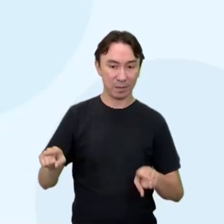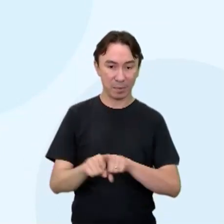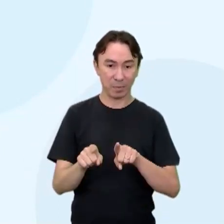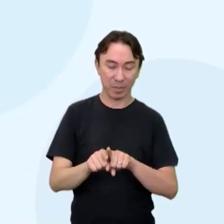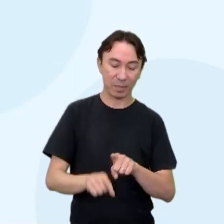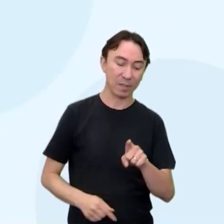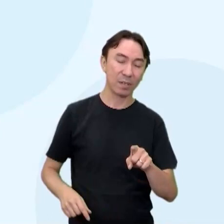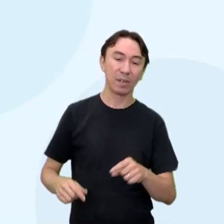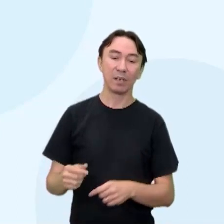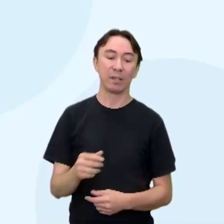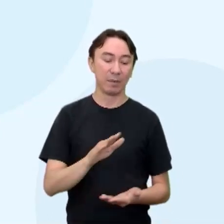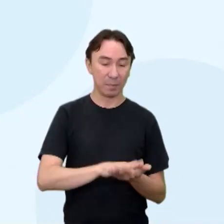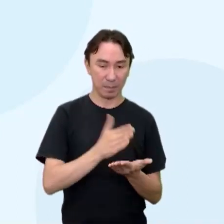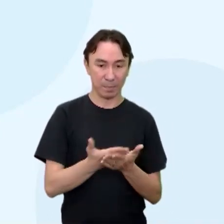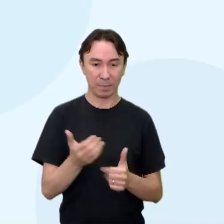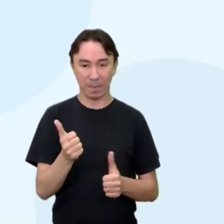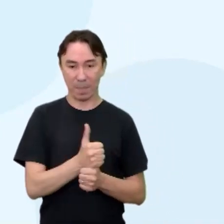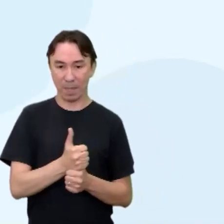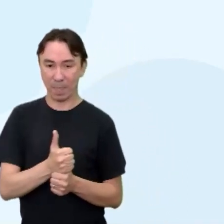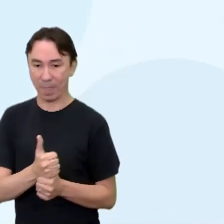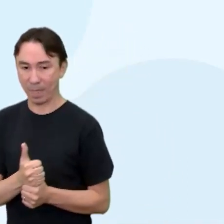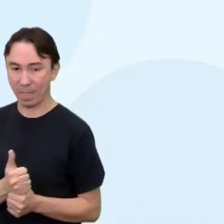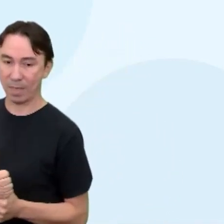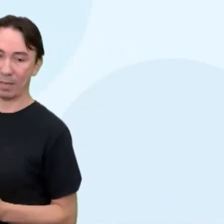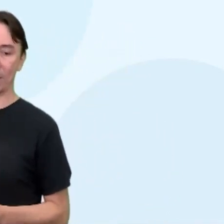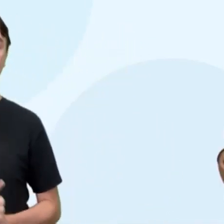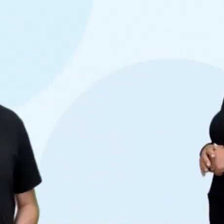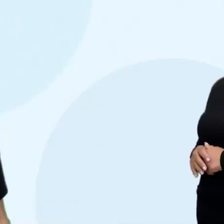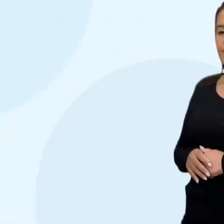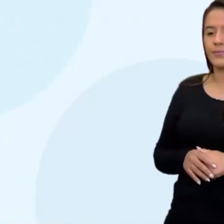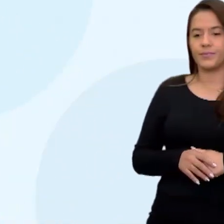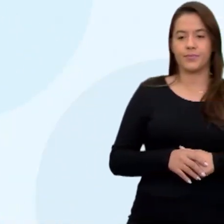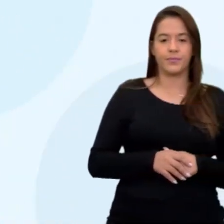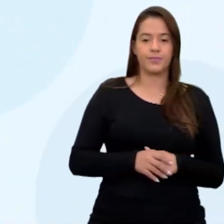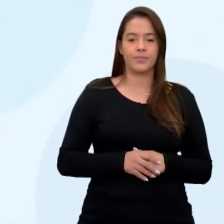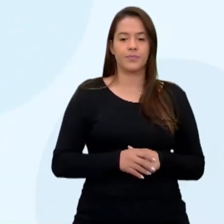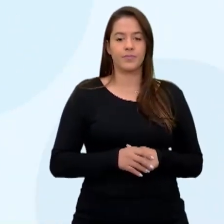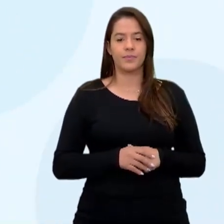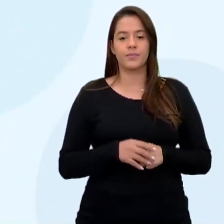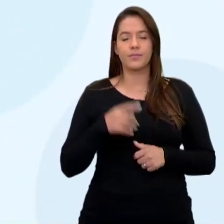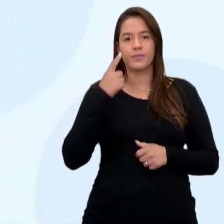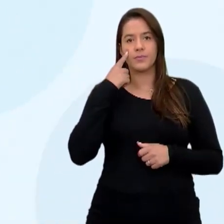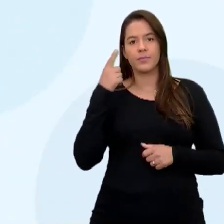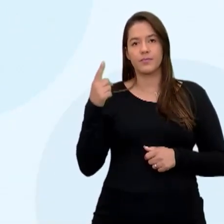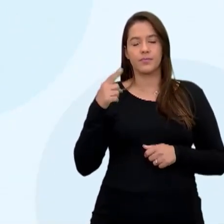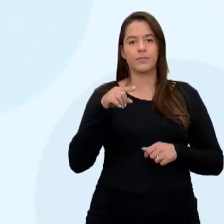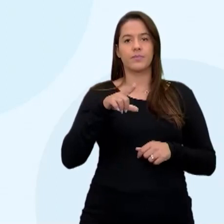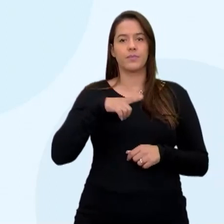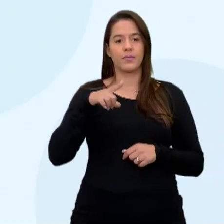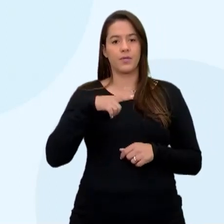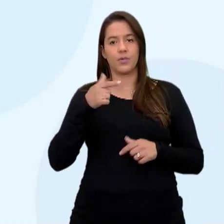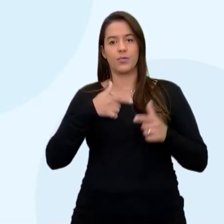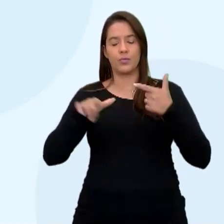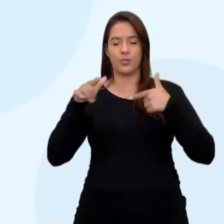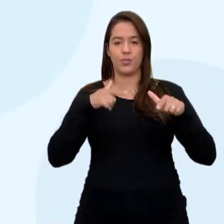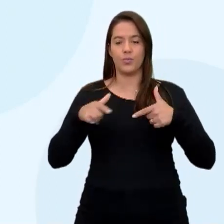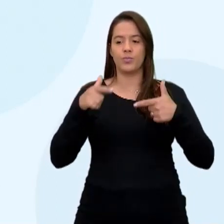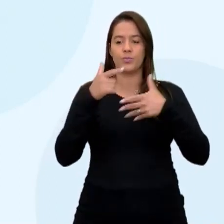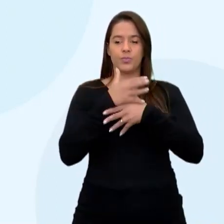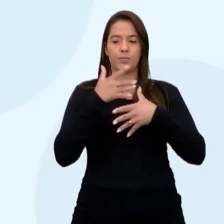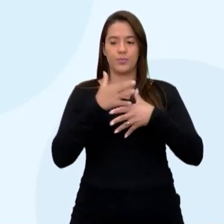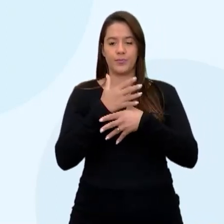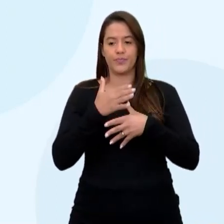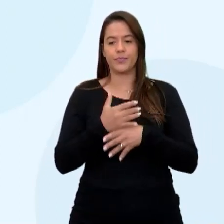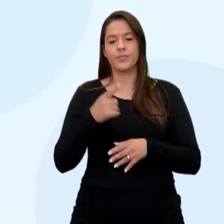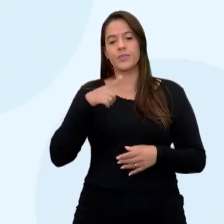dessas 12, né, e 5,2 milhões para Belo Horizonte, que é o que tem o maior contingente populacional das metrópoles. E aí